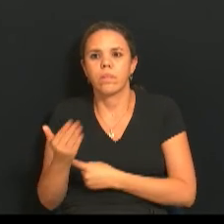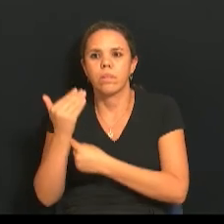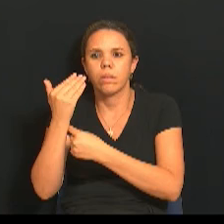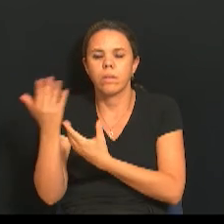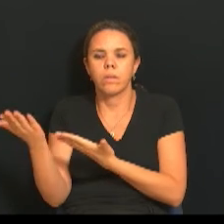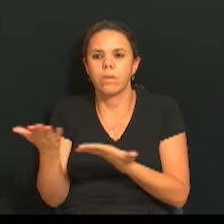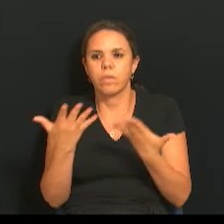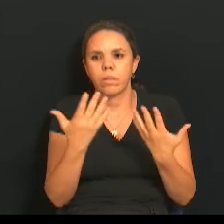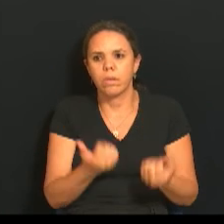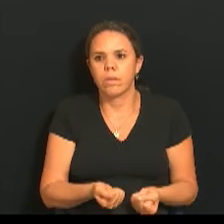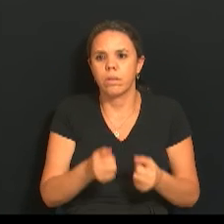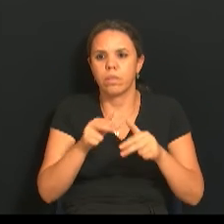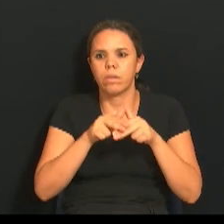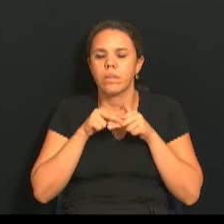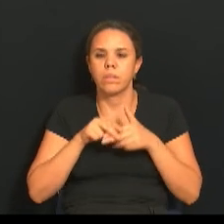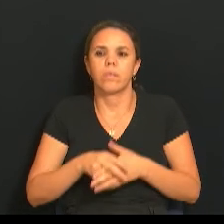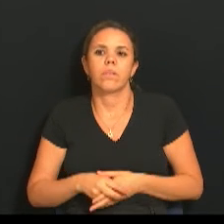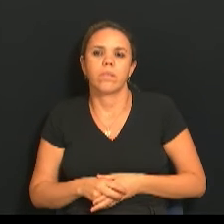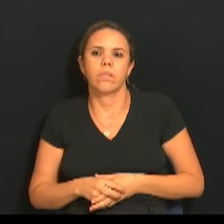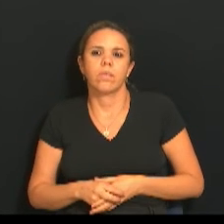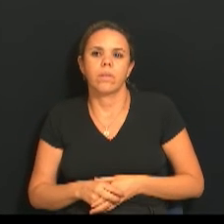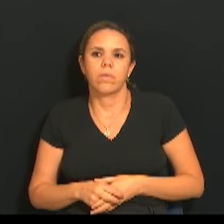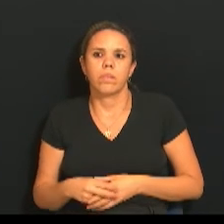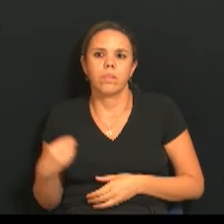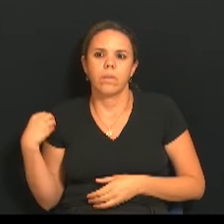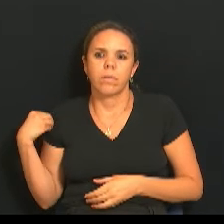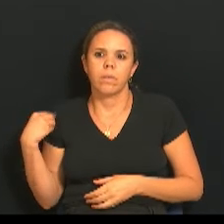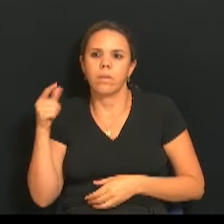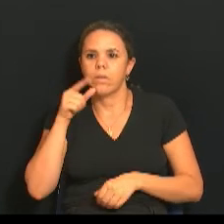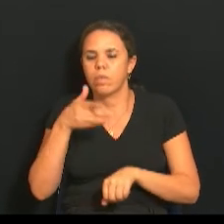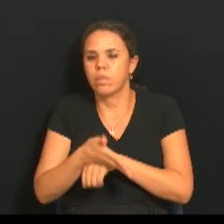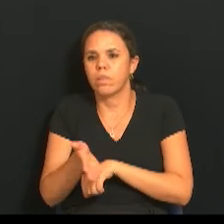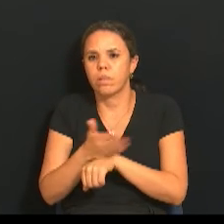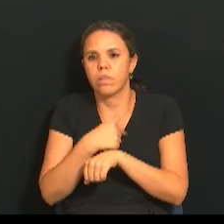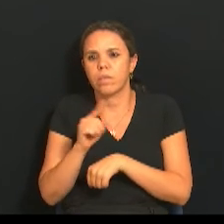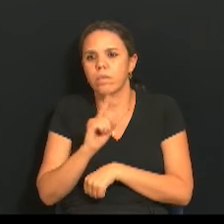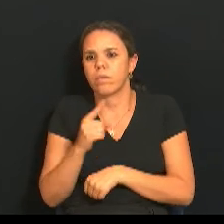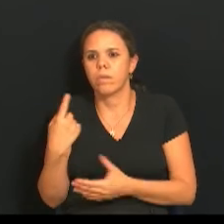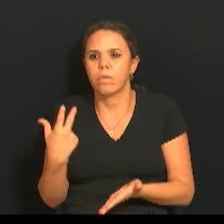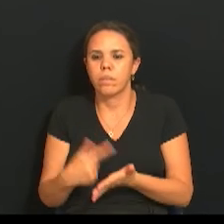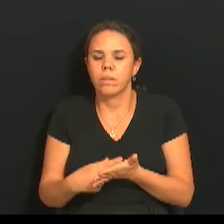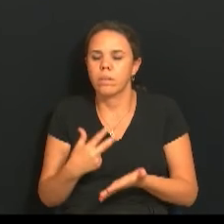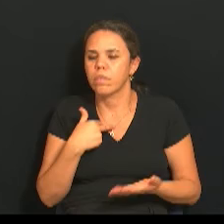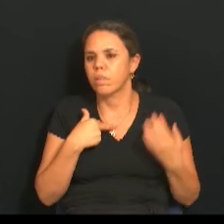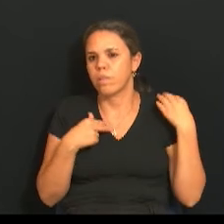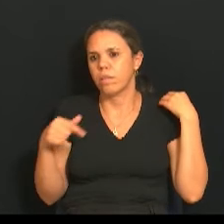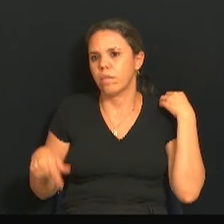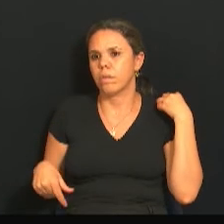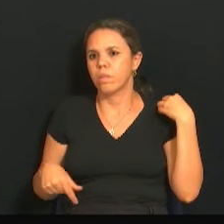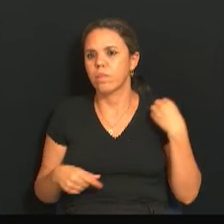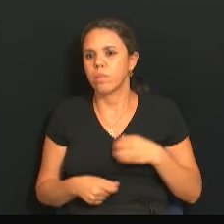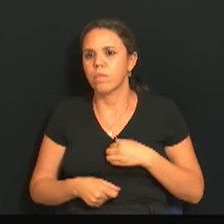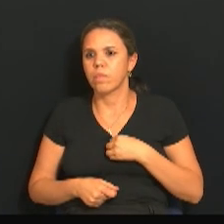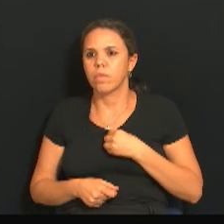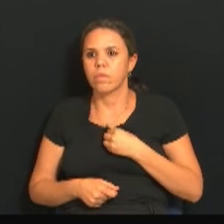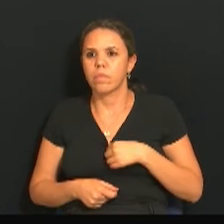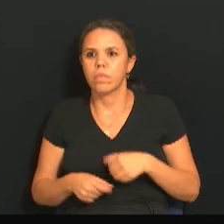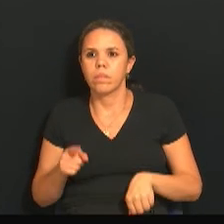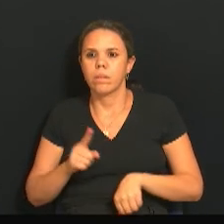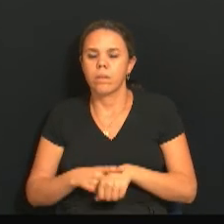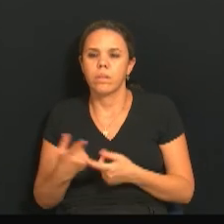e, por isso, eu não consegui entrar antes, porque coincidiu o mesmo horário, as